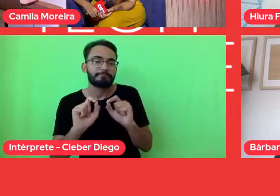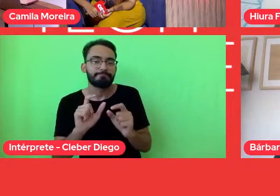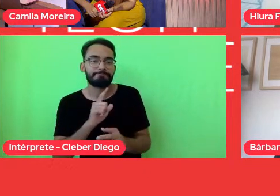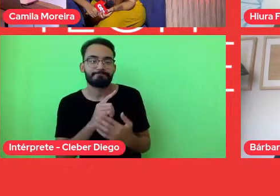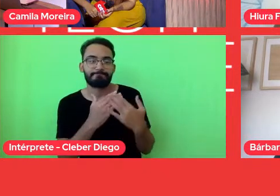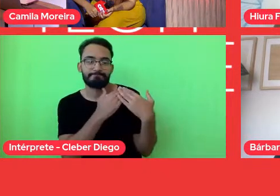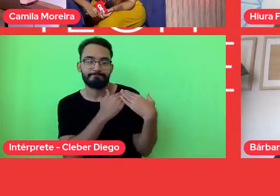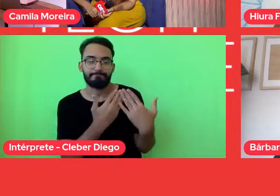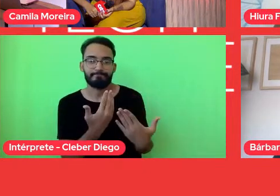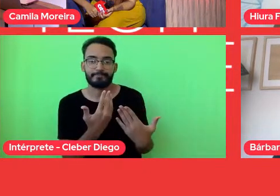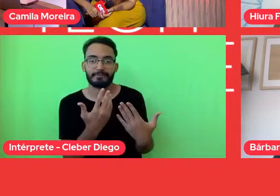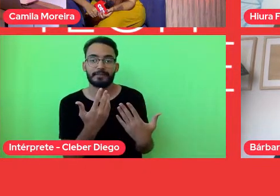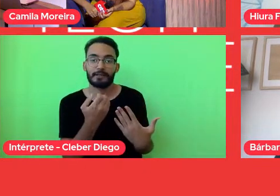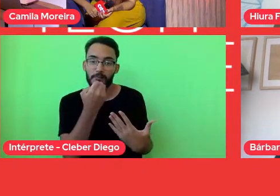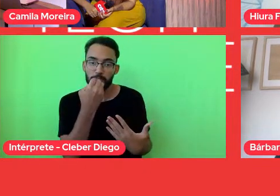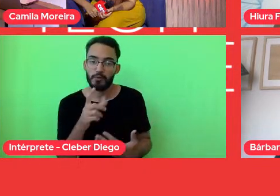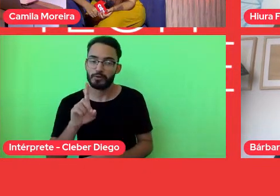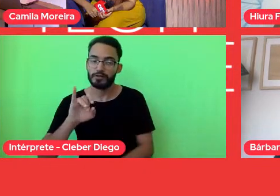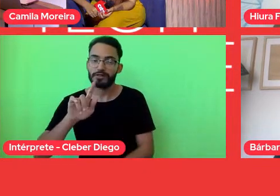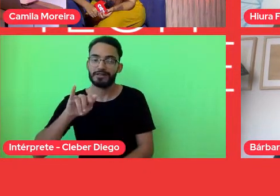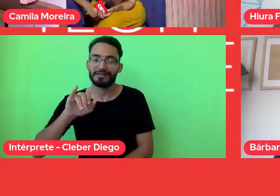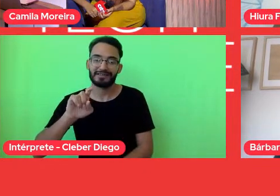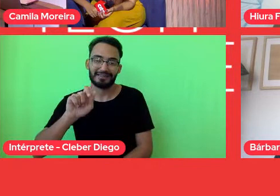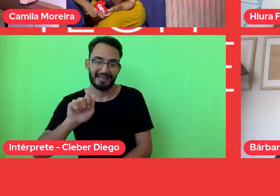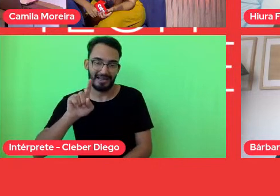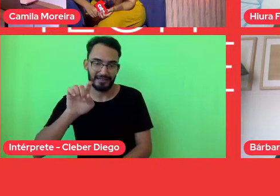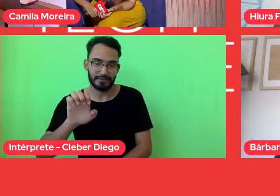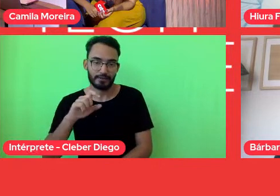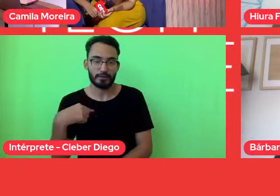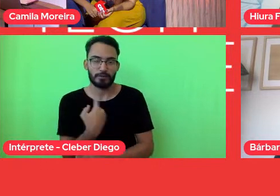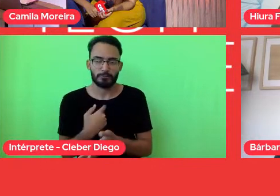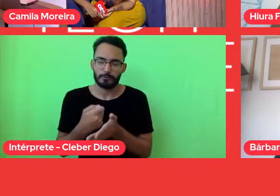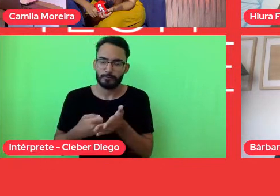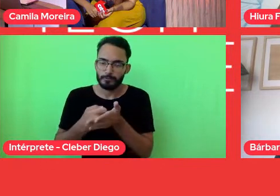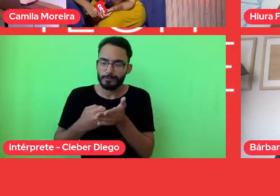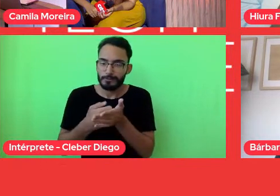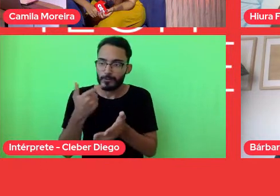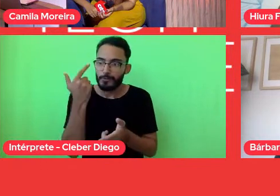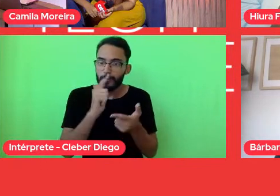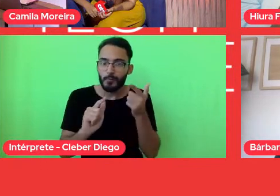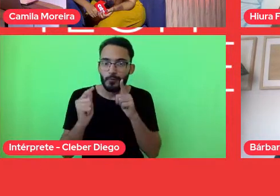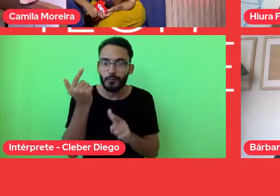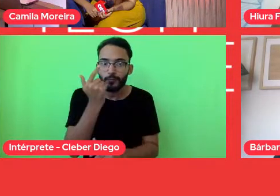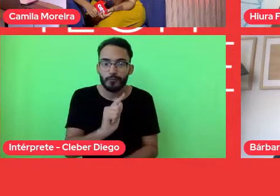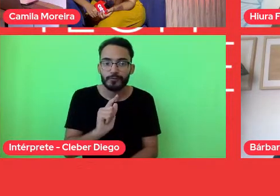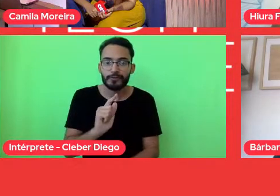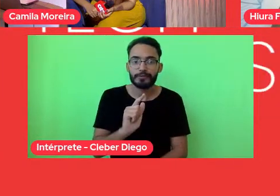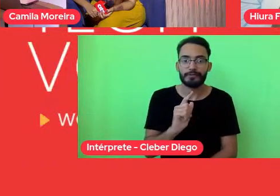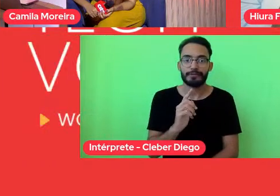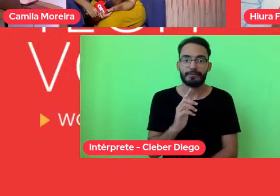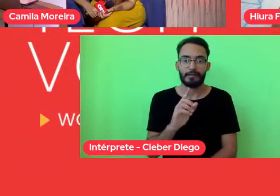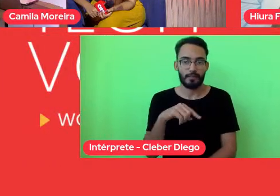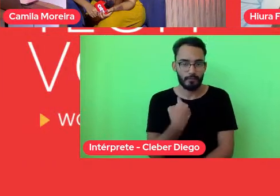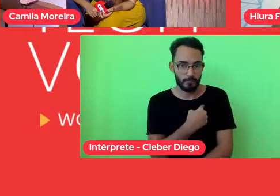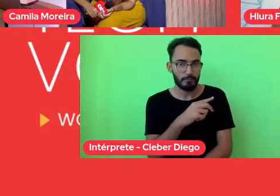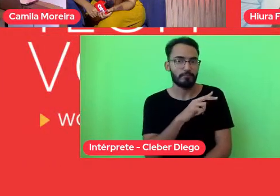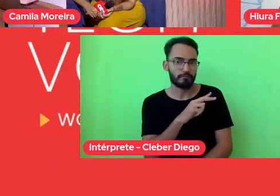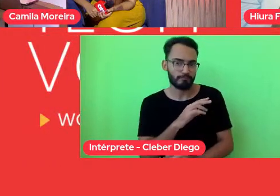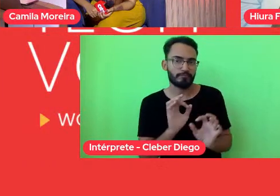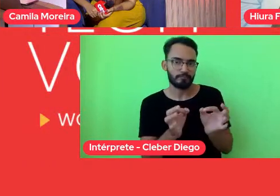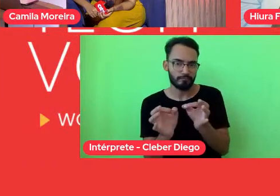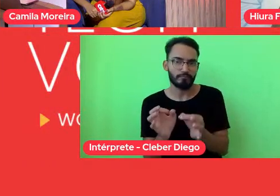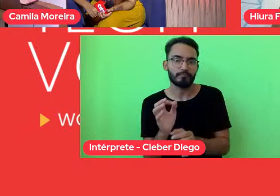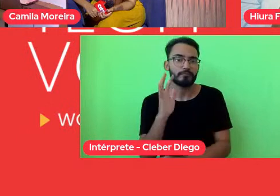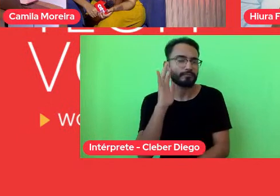nesse ponto da dignidade das nossas conquistas individuais aqui, pessoais, mas também pensando